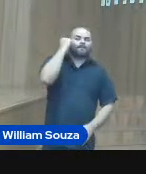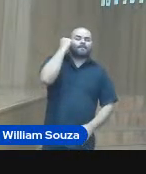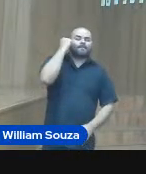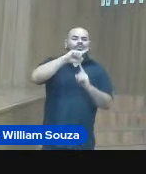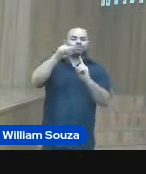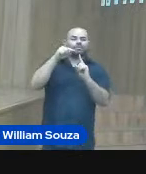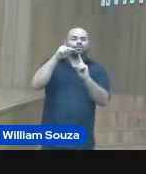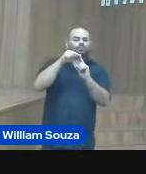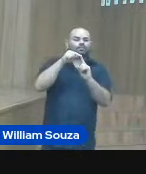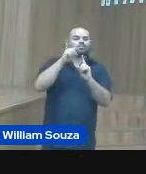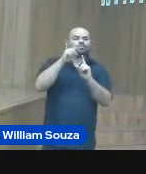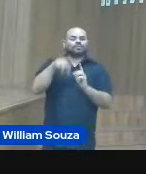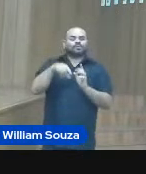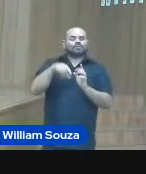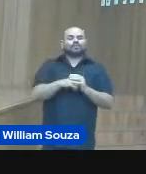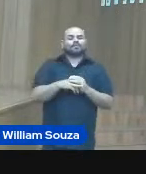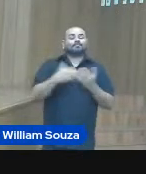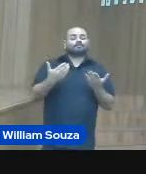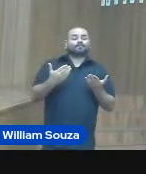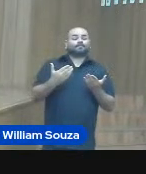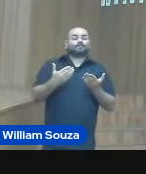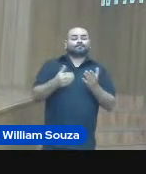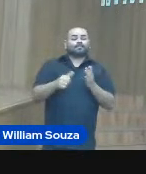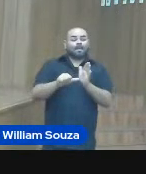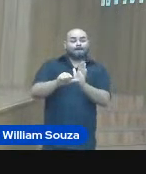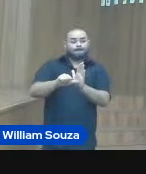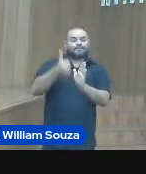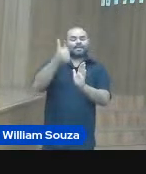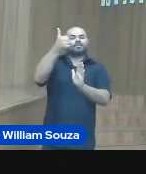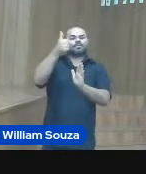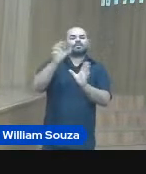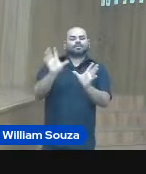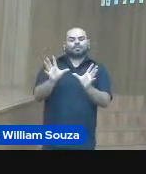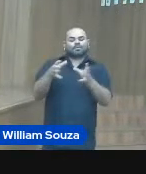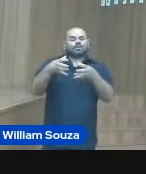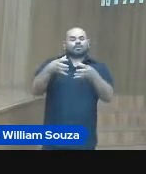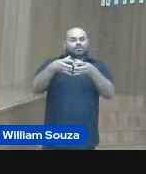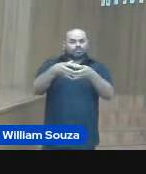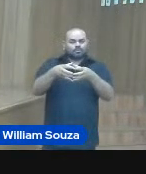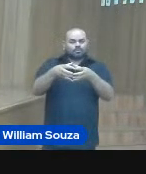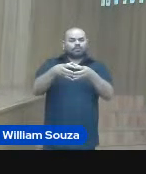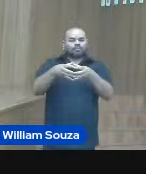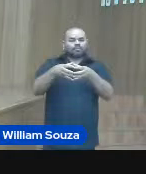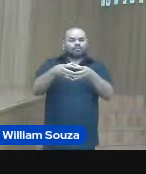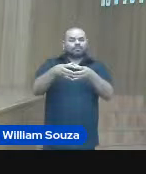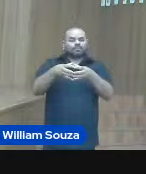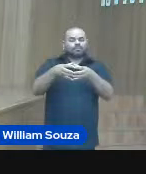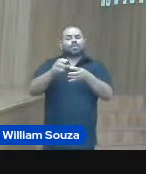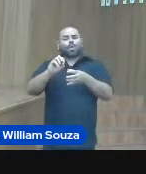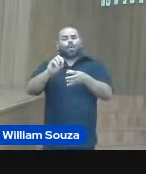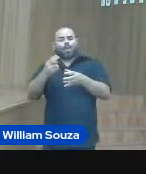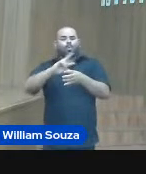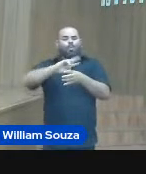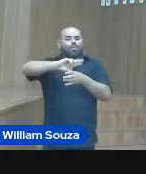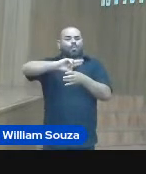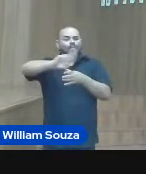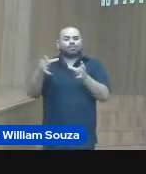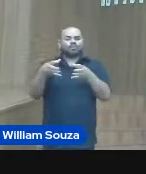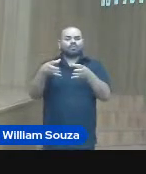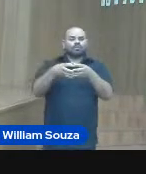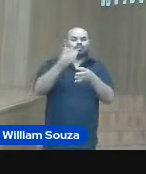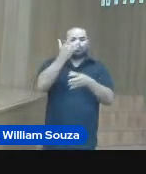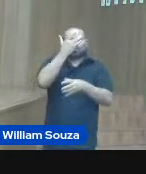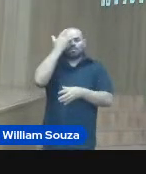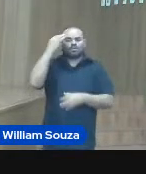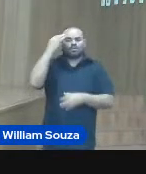maneira extremamente específica, um grupo de cientistas ou vários grupos de cientistas se